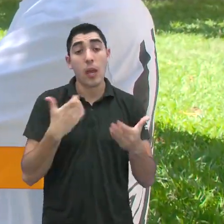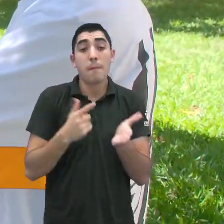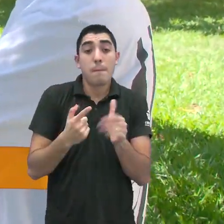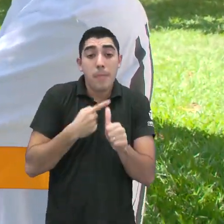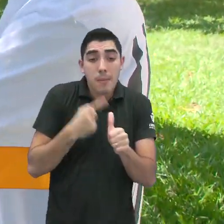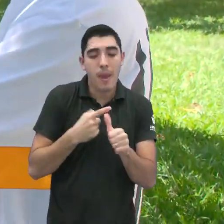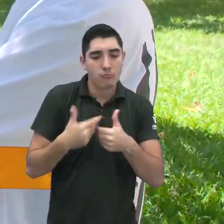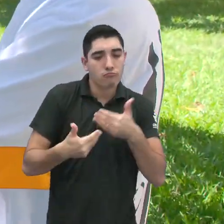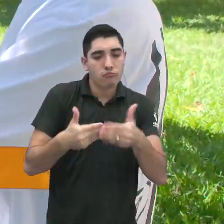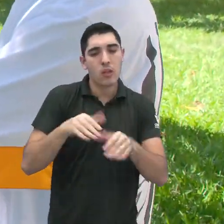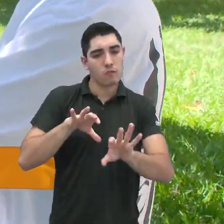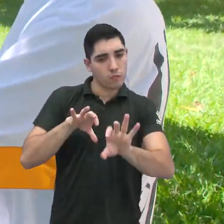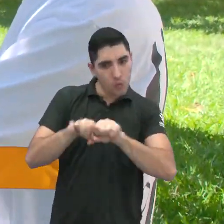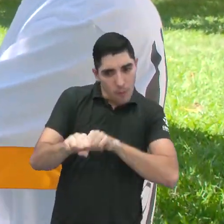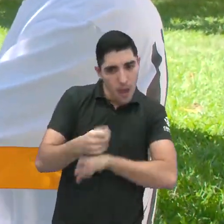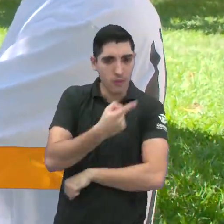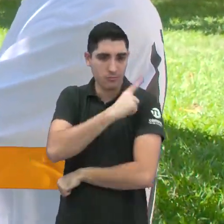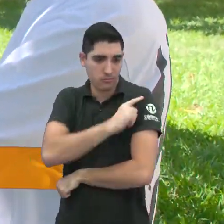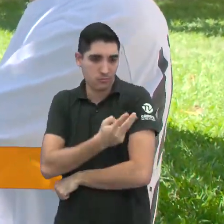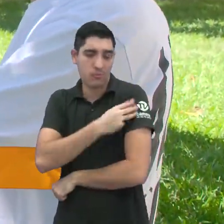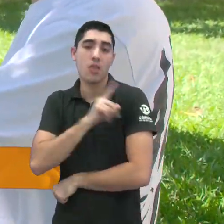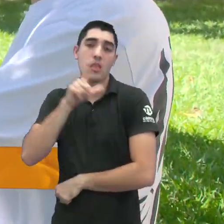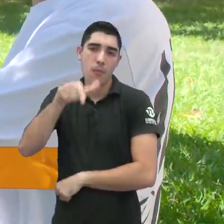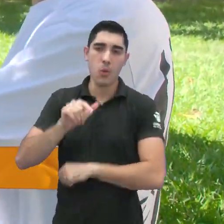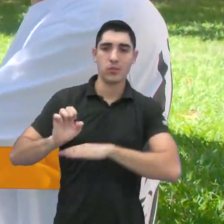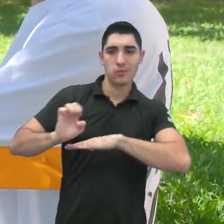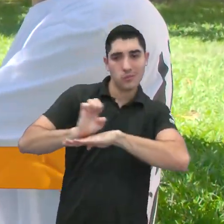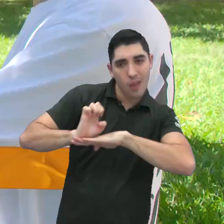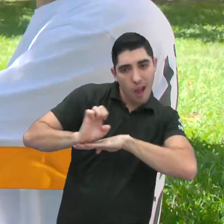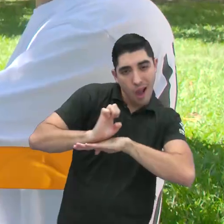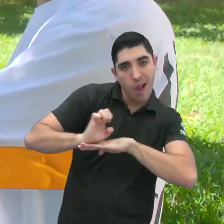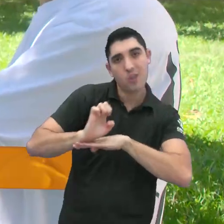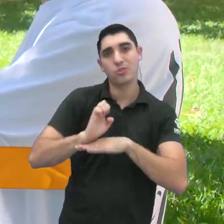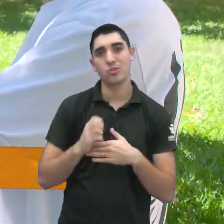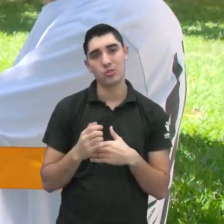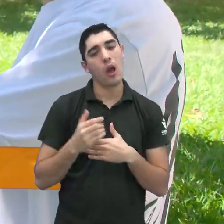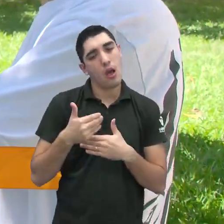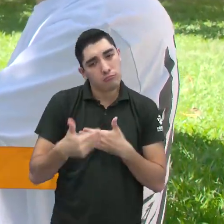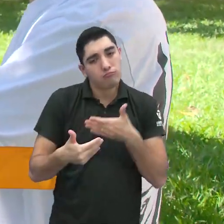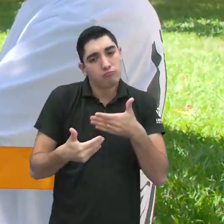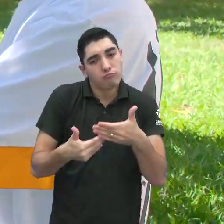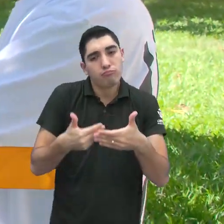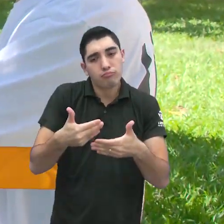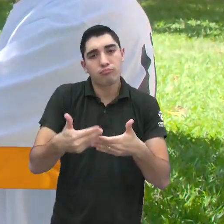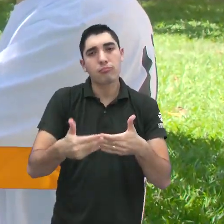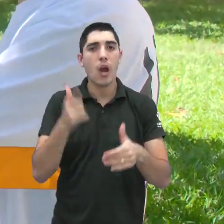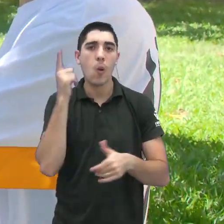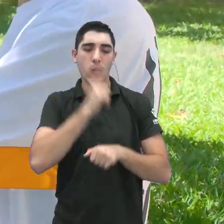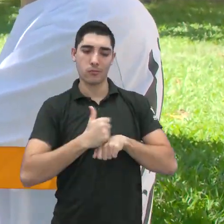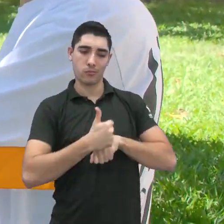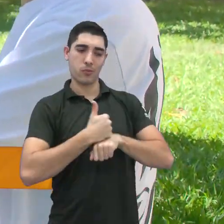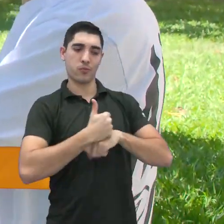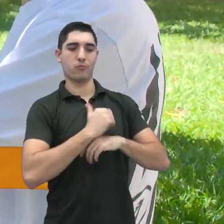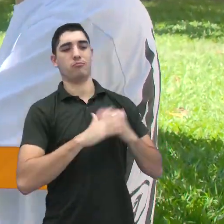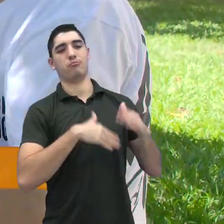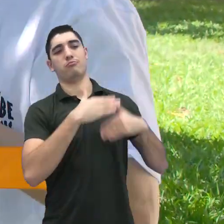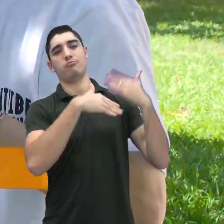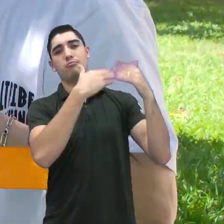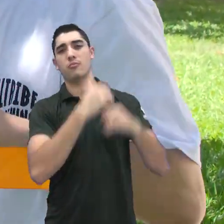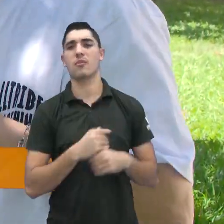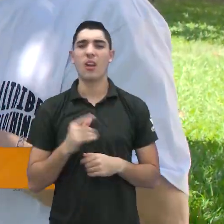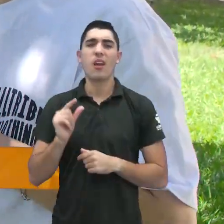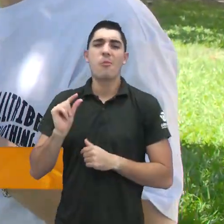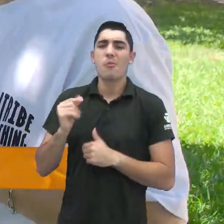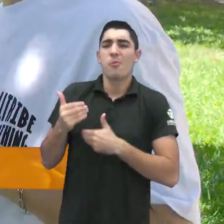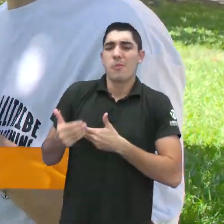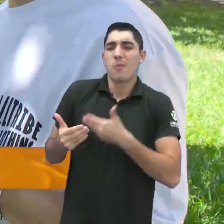me formar assim certinho, fazer um estágio certinho. Aí nisso ir crescendo a minha carreira, meu futuro planejado. Uma coisa de